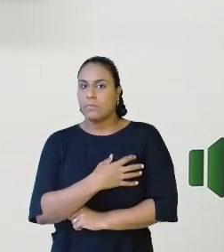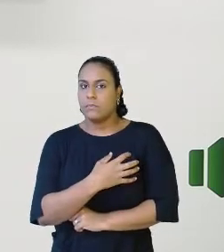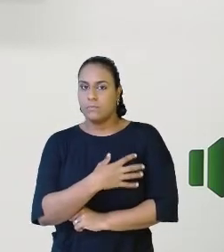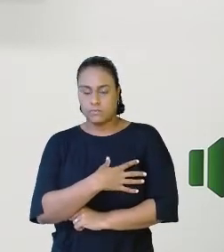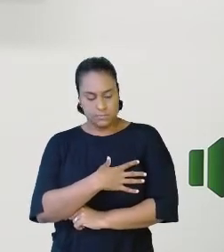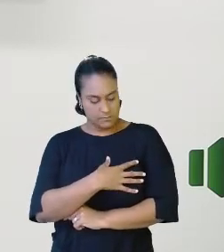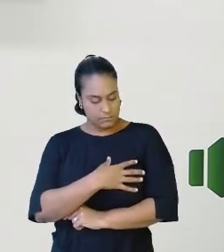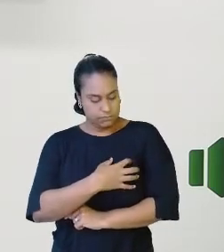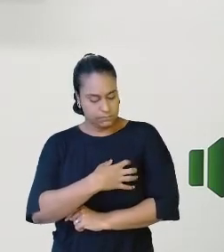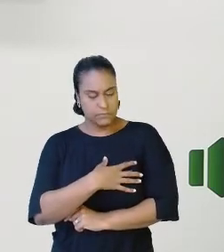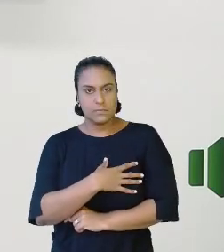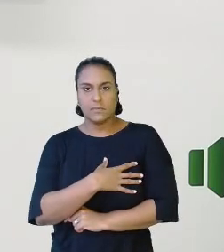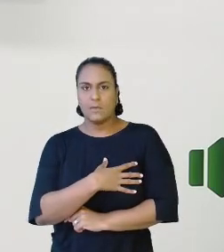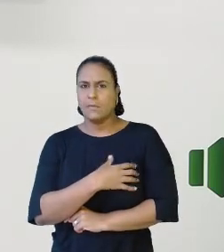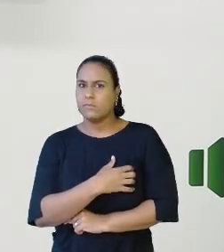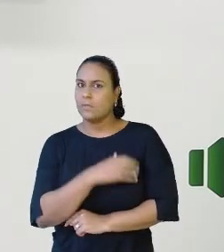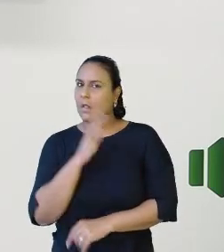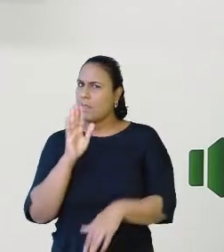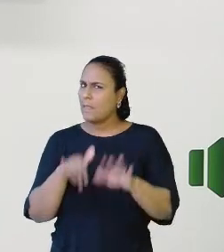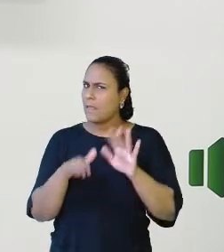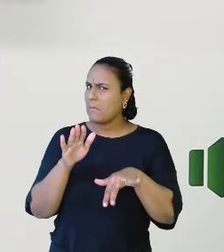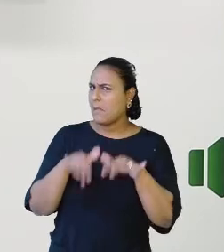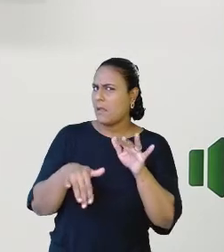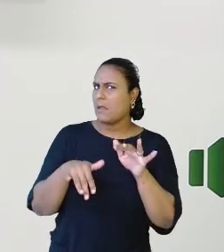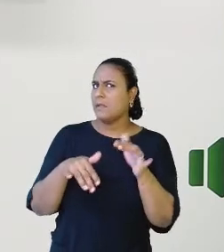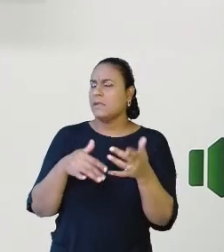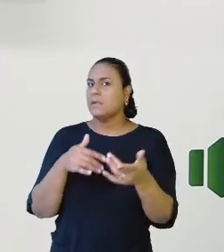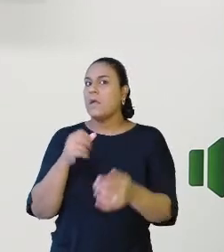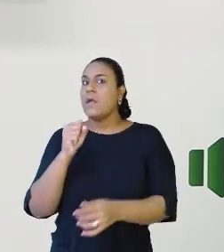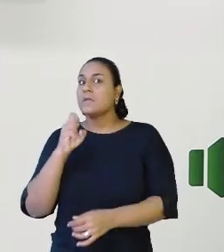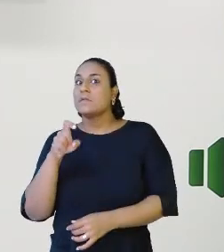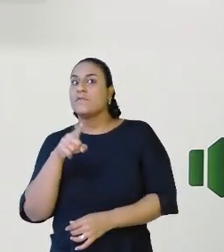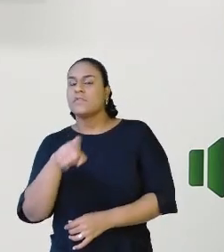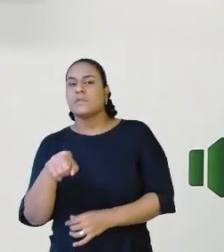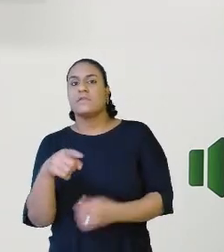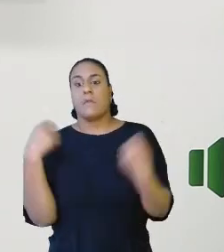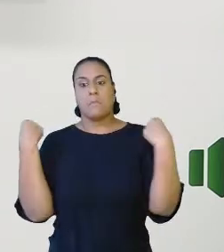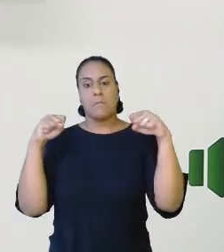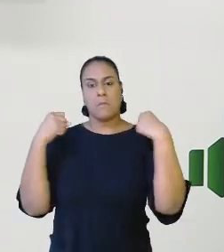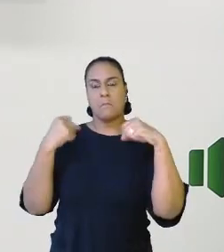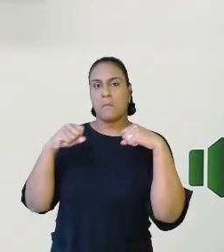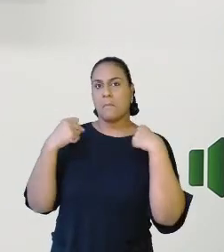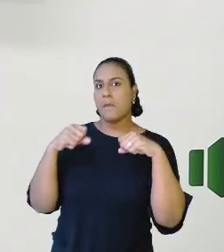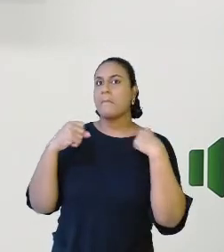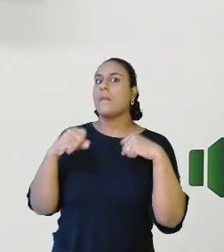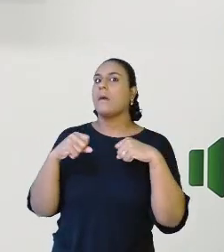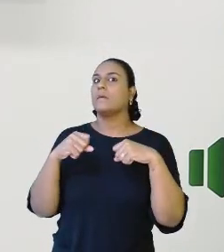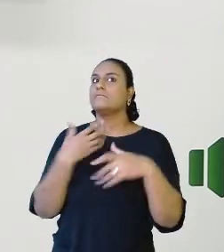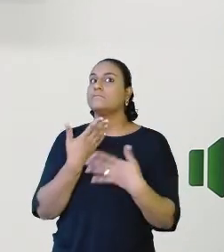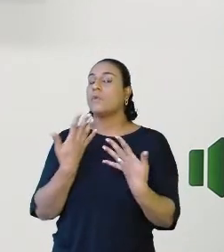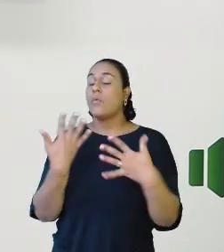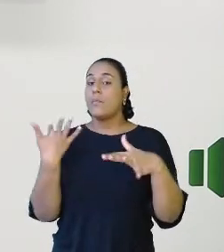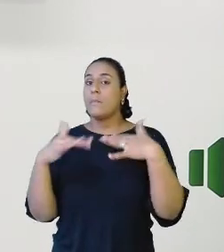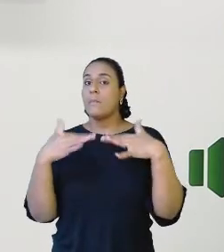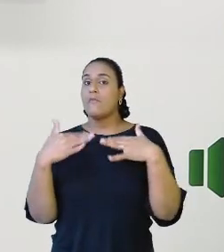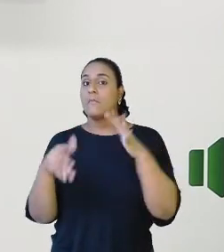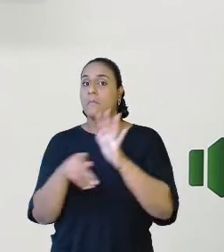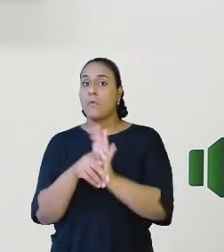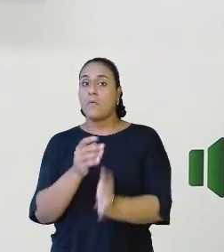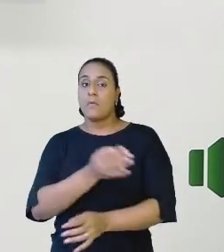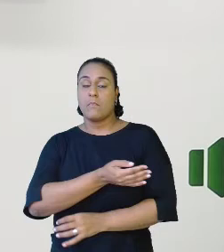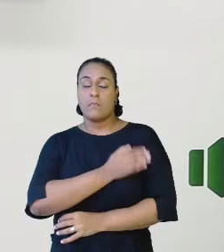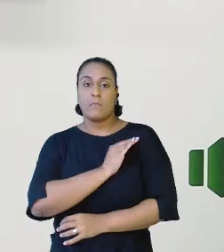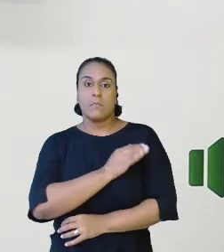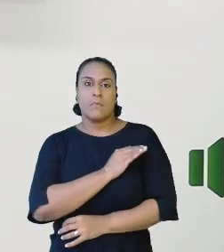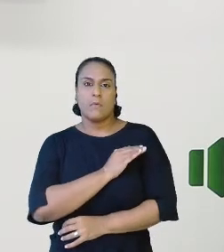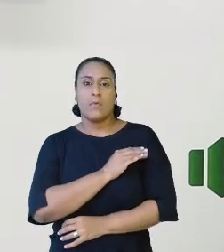que podem alterar de acordo com até a atividade física que você desenvolve. Esse movimento do coração